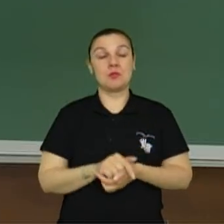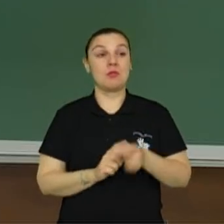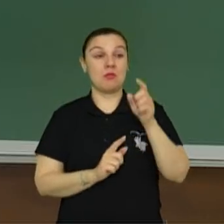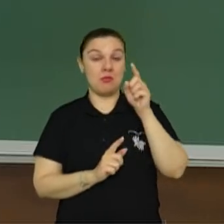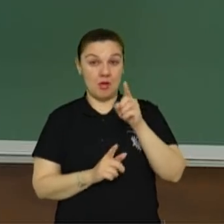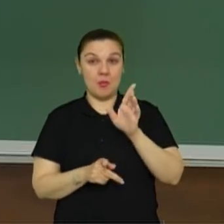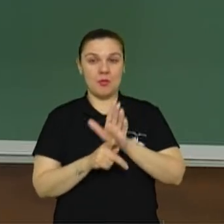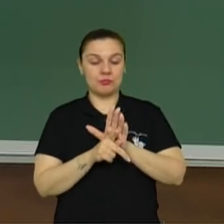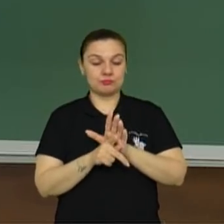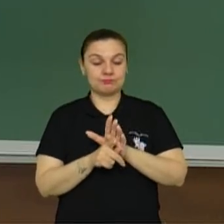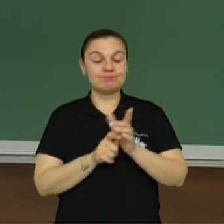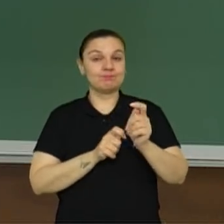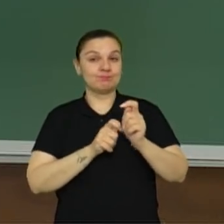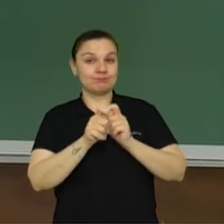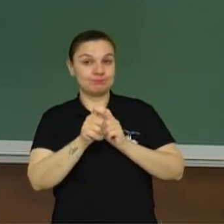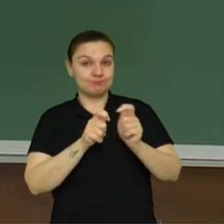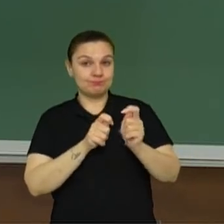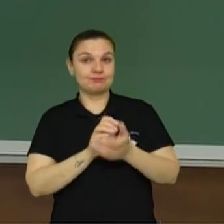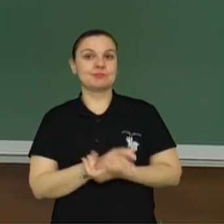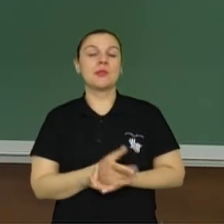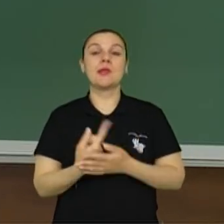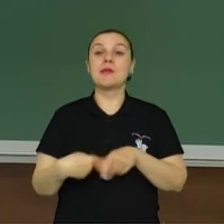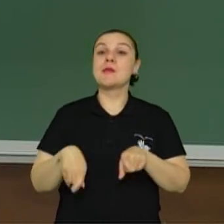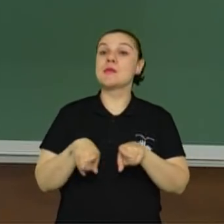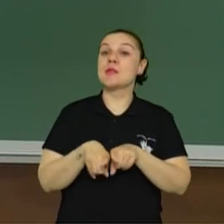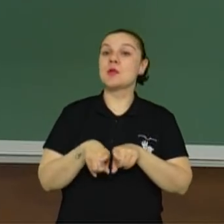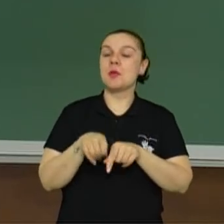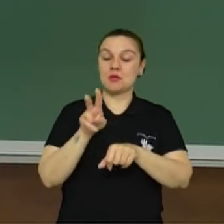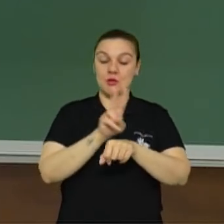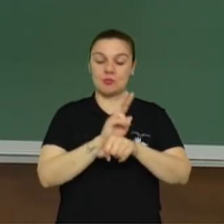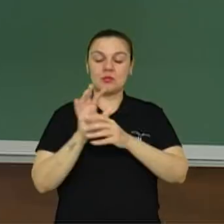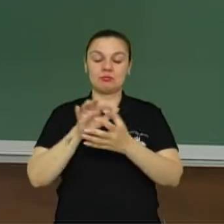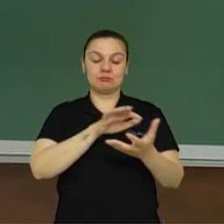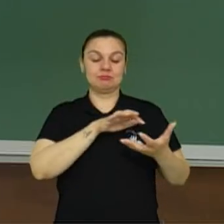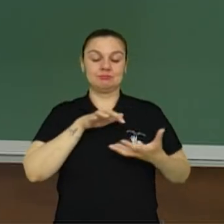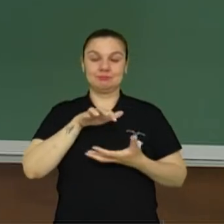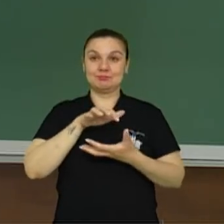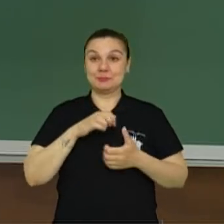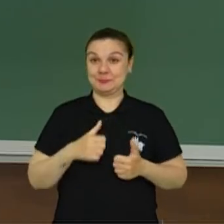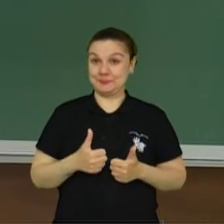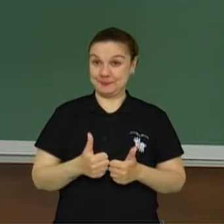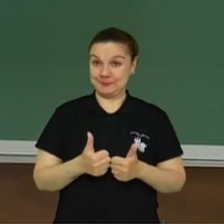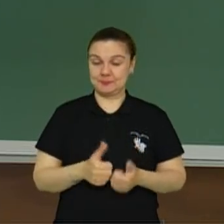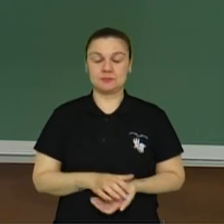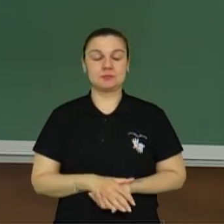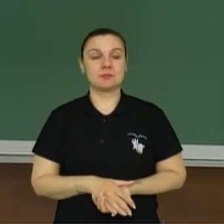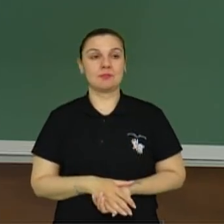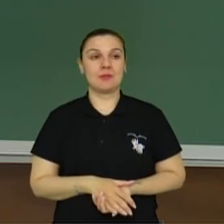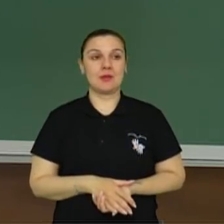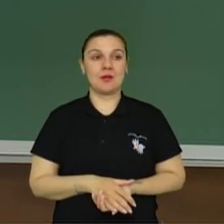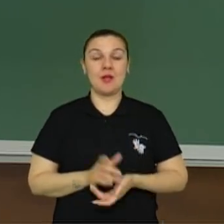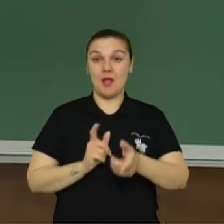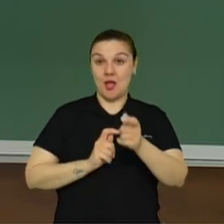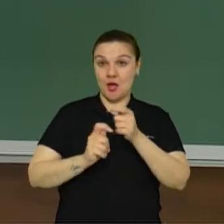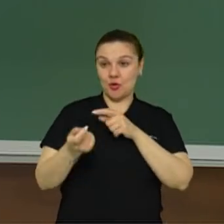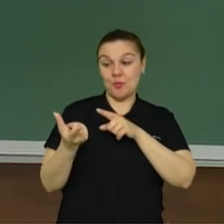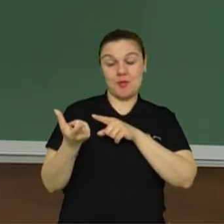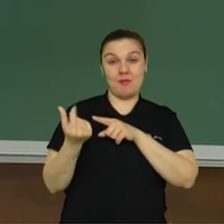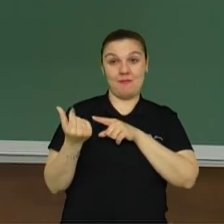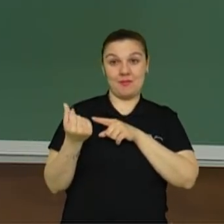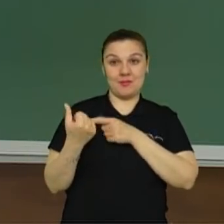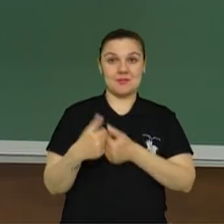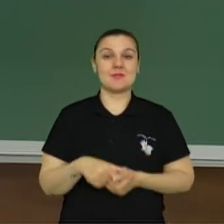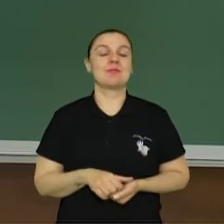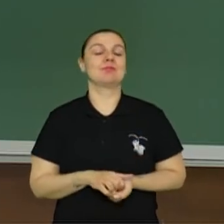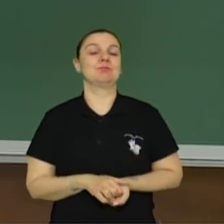forma de economizar e também é uma forma de cuidar do planeta, beleza? Então, economia no aspecto